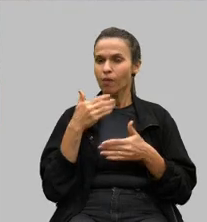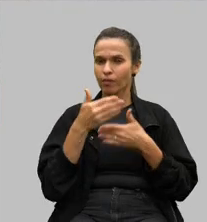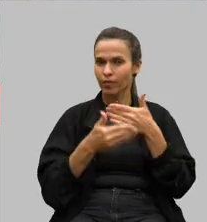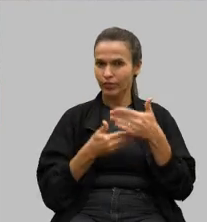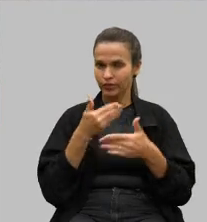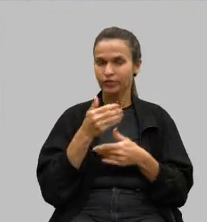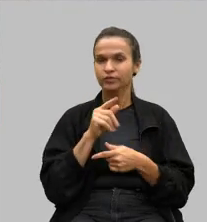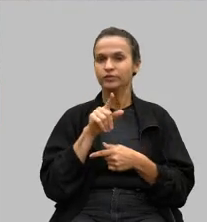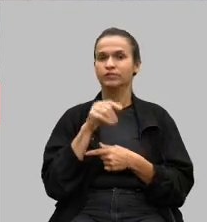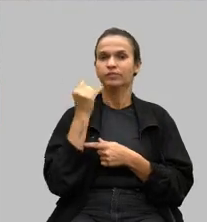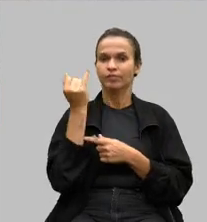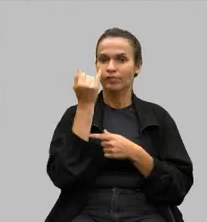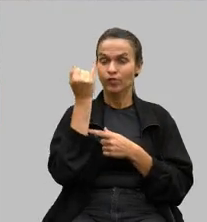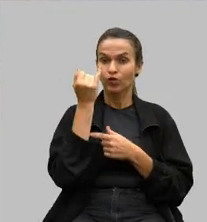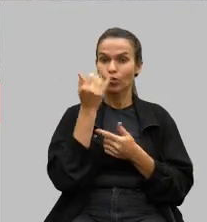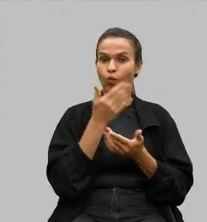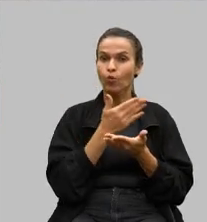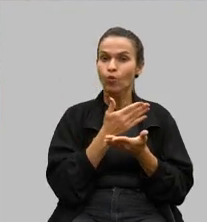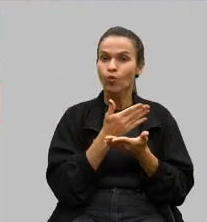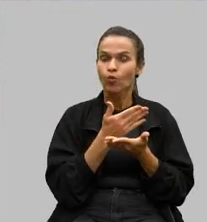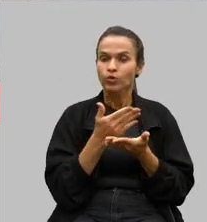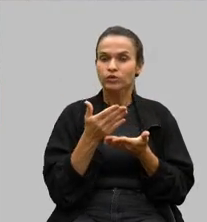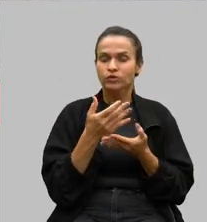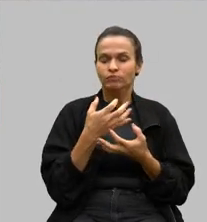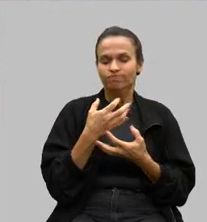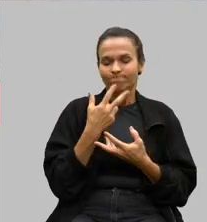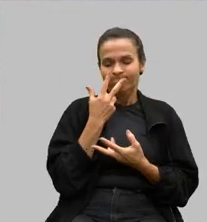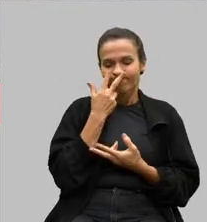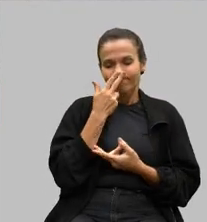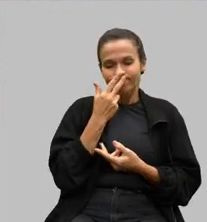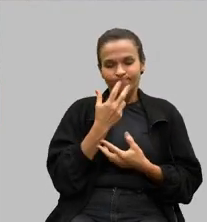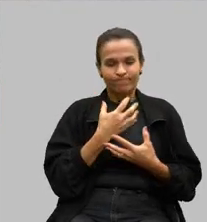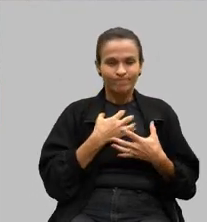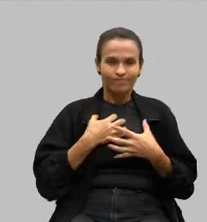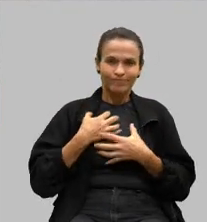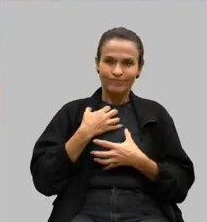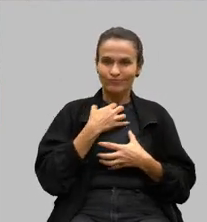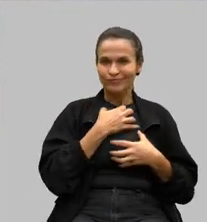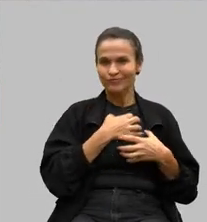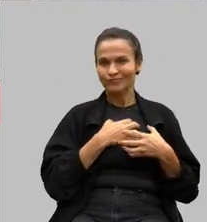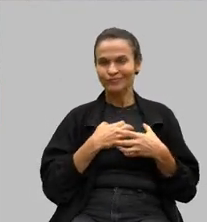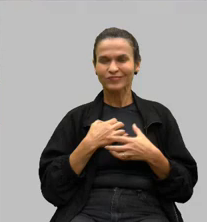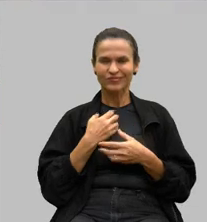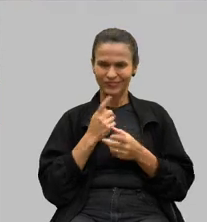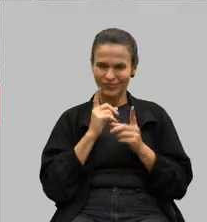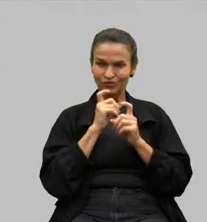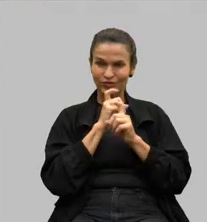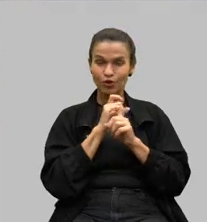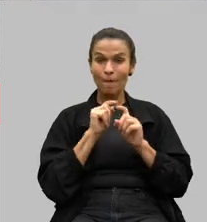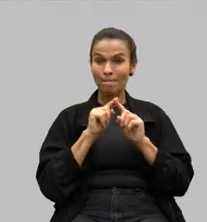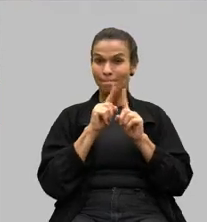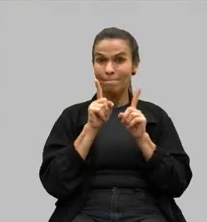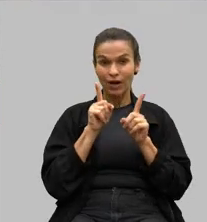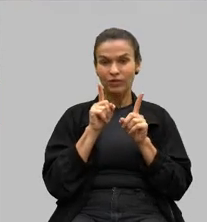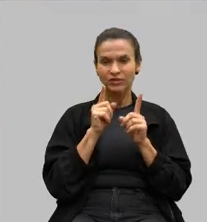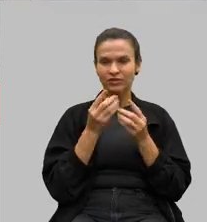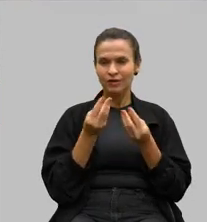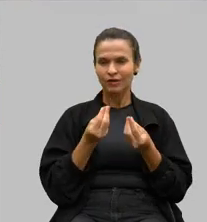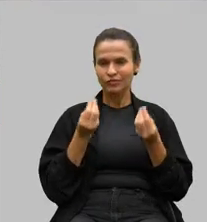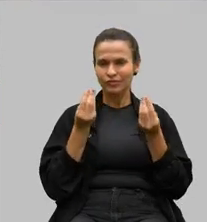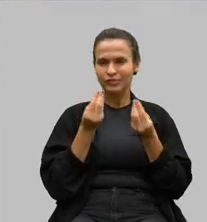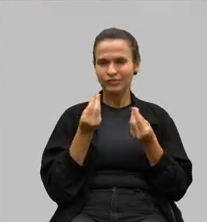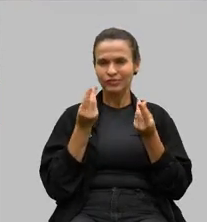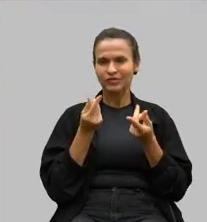importante que no início dá um Às vezes dá um incômodo né mas gente essa é a essência do que é